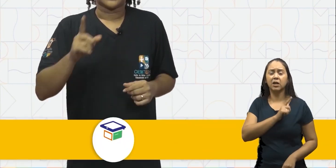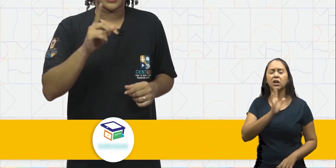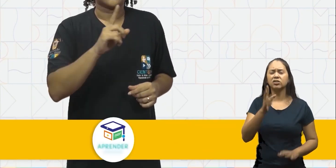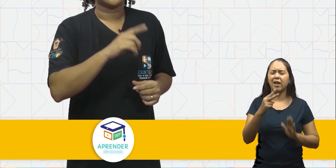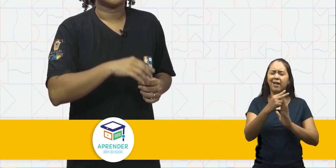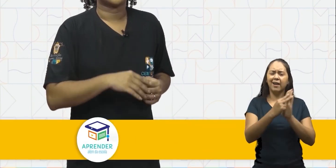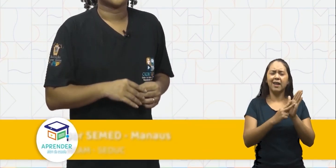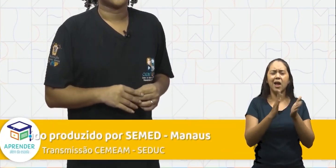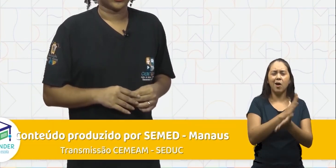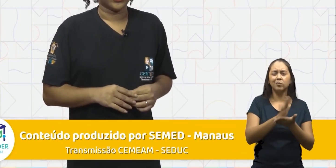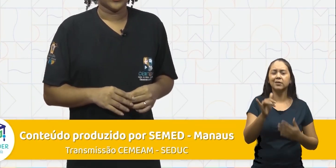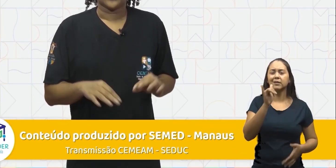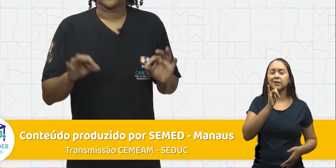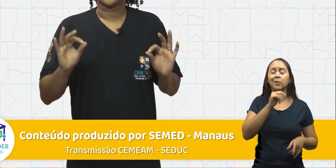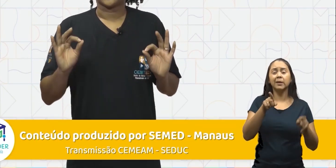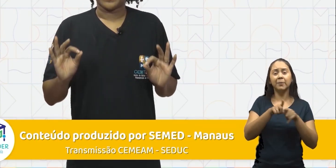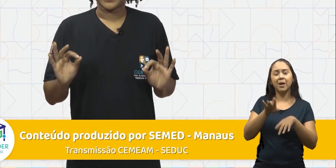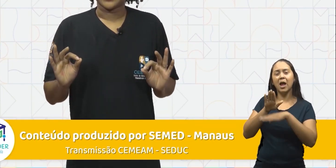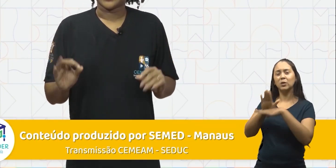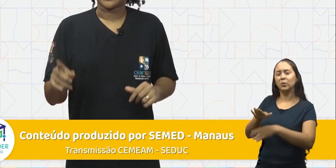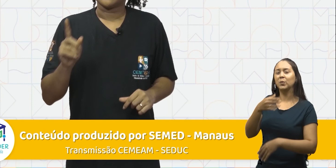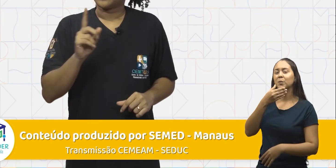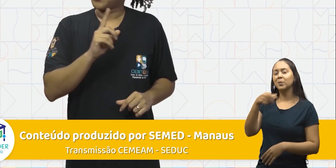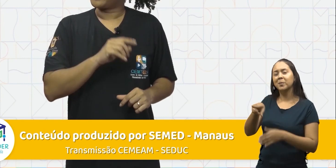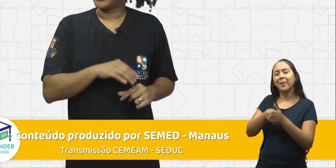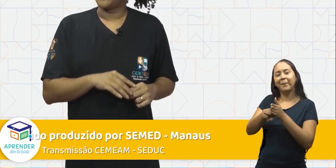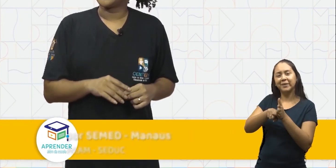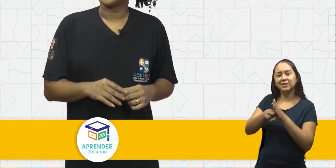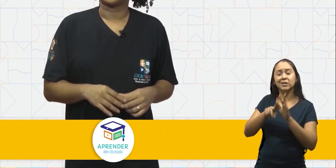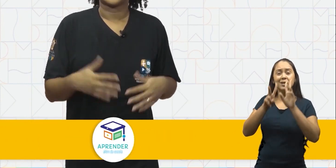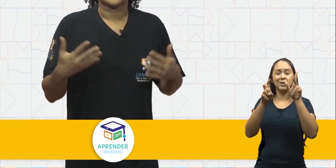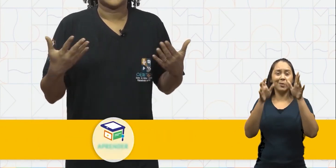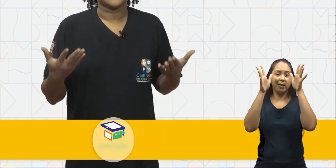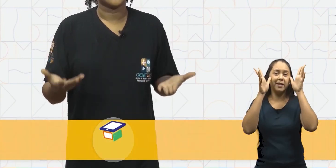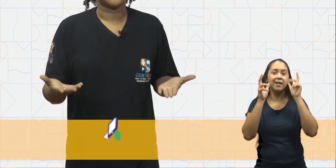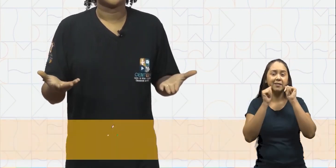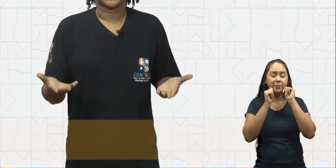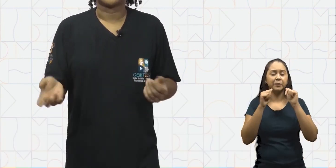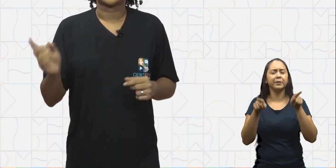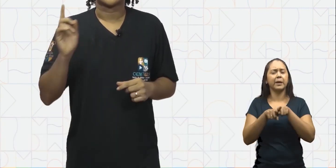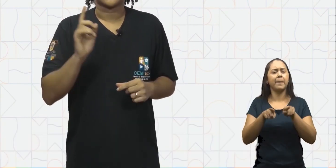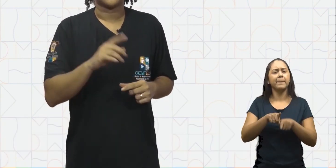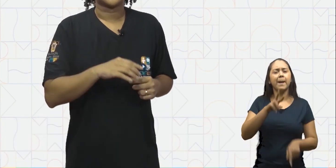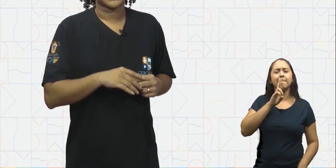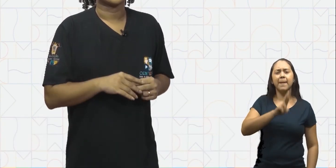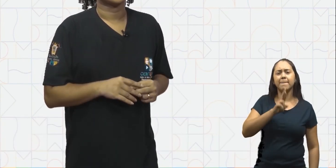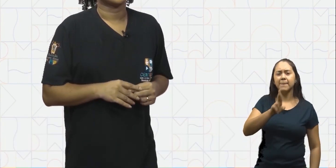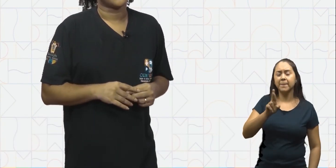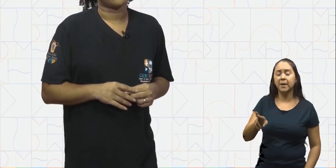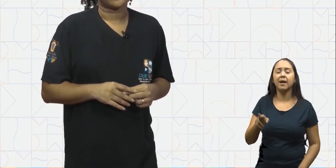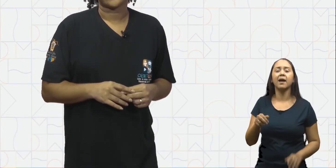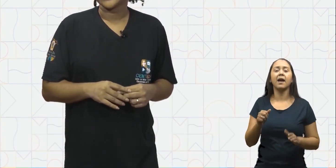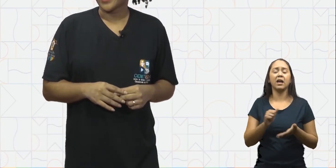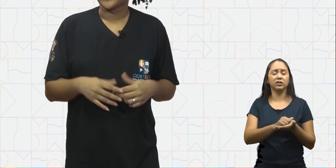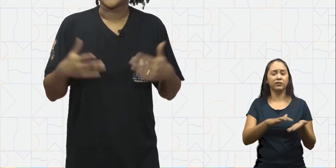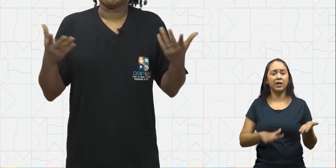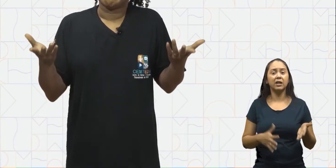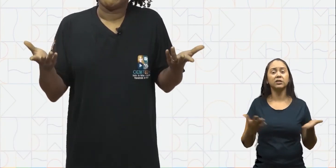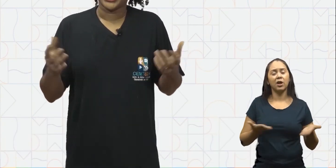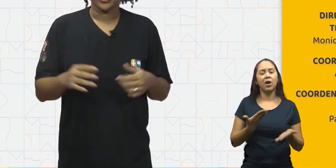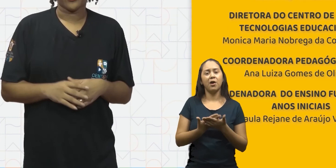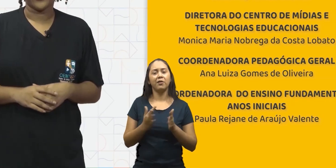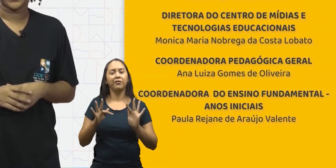verbetes e ajudamos o Antônio com sua pesquisa sobre os leões. Respondemos às atividades e agora nossa